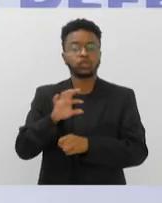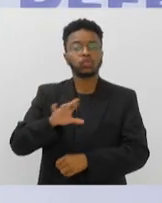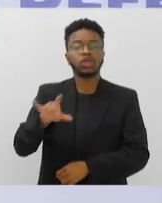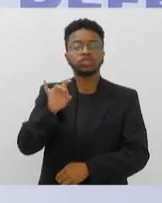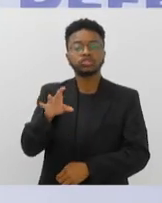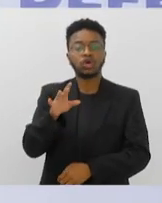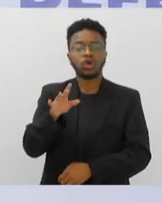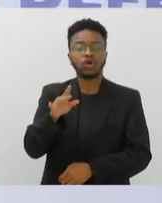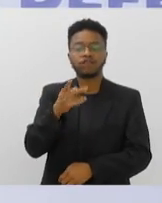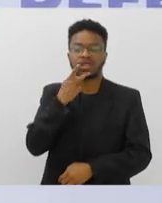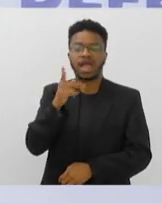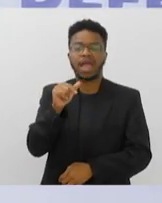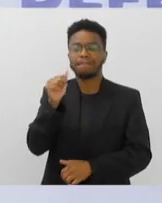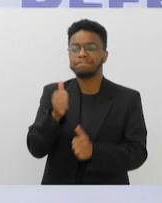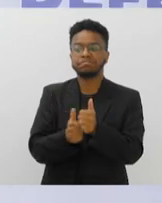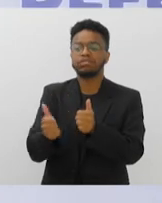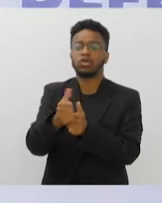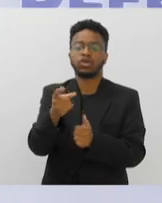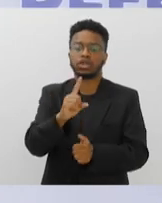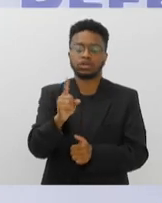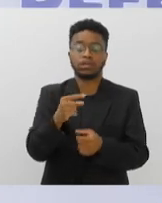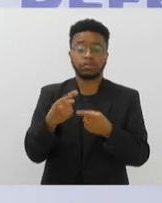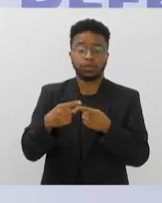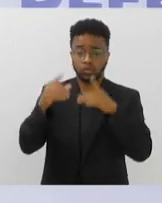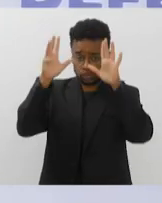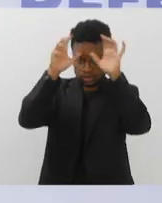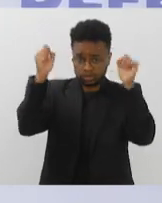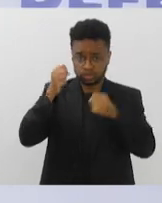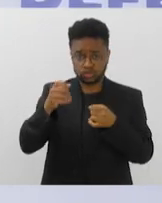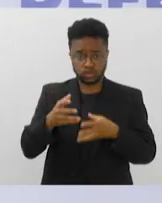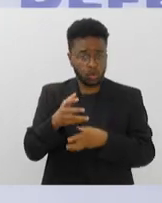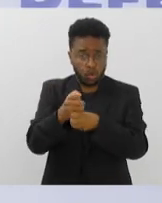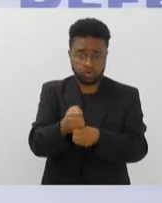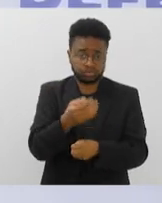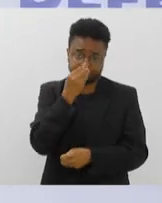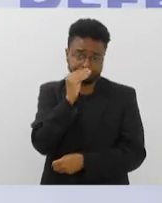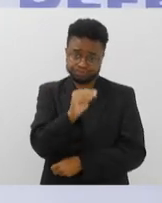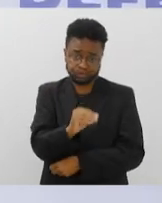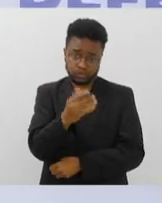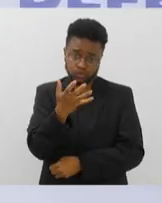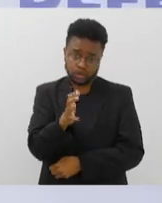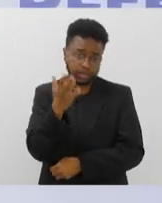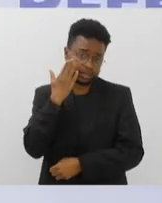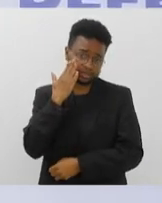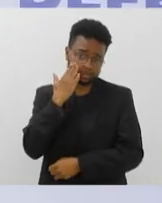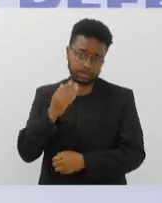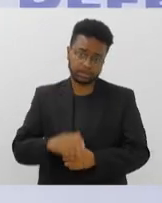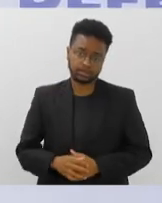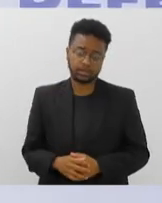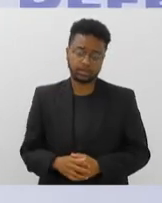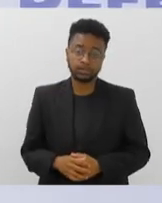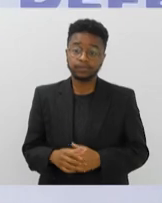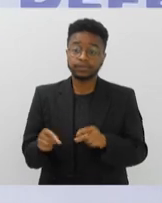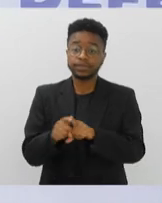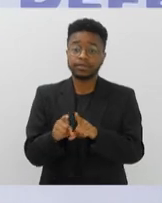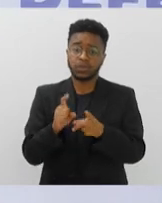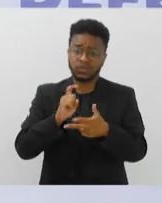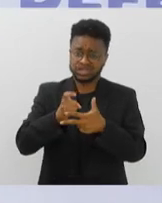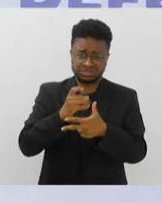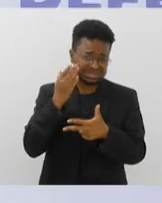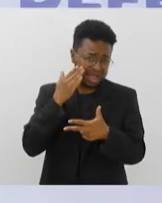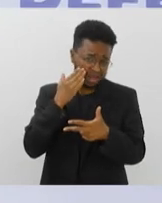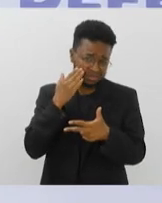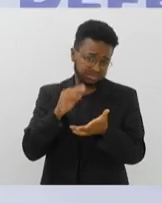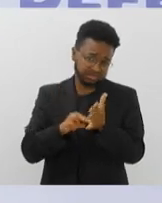na prioridade absoluta o o o Tribunal de Contas não entende que é tribunal prioridade absoluta por exemplo quem sabe que o O Poder Executivo sabe o que é